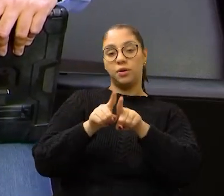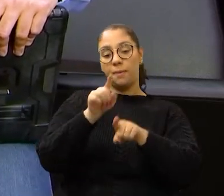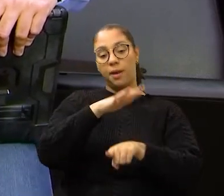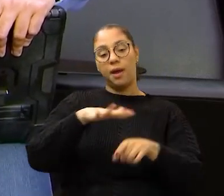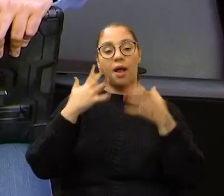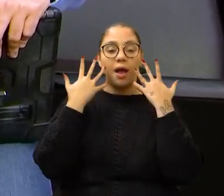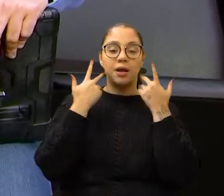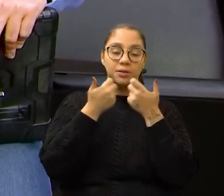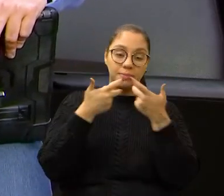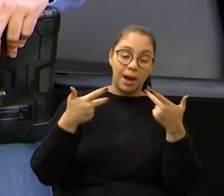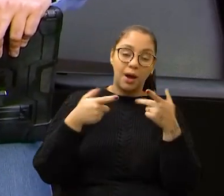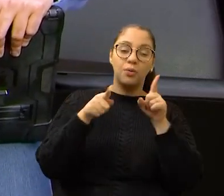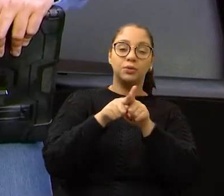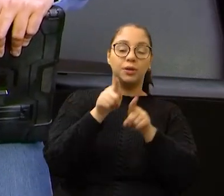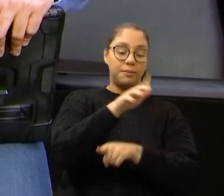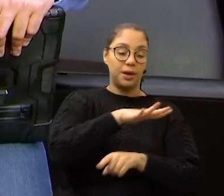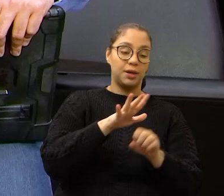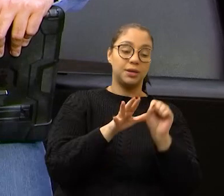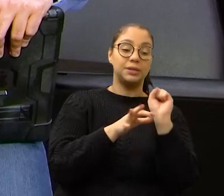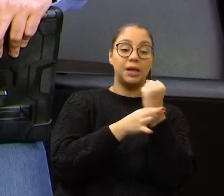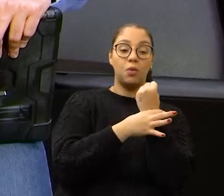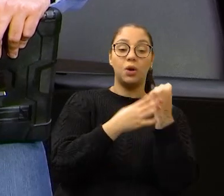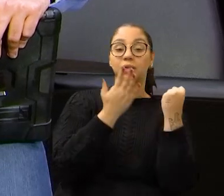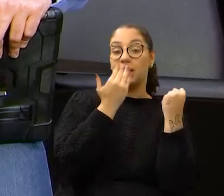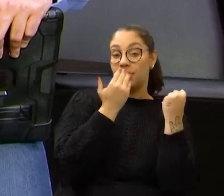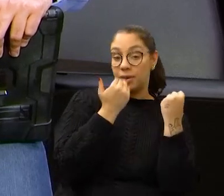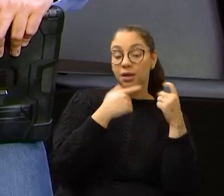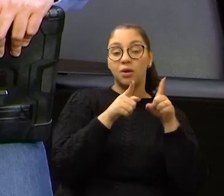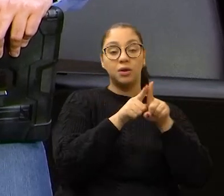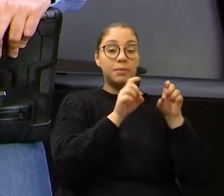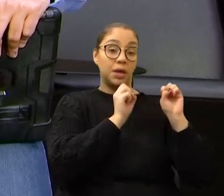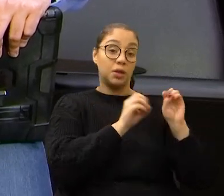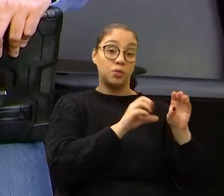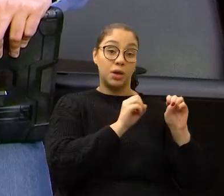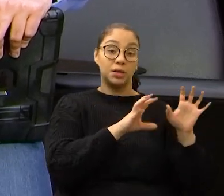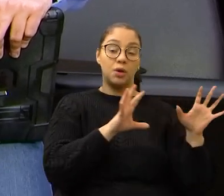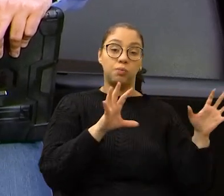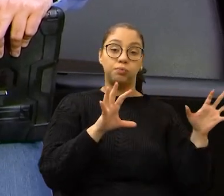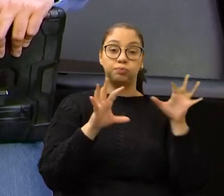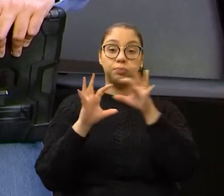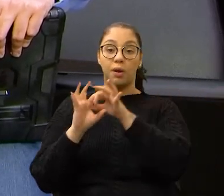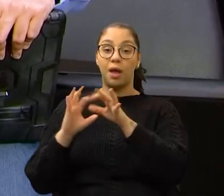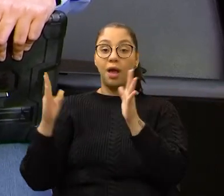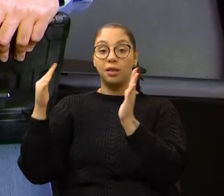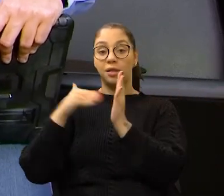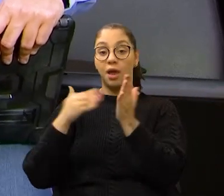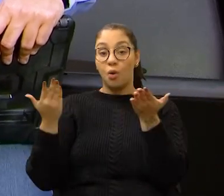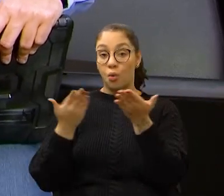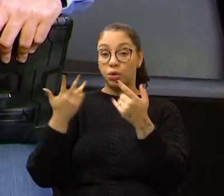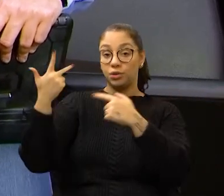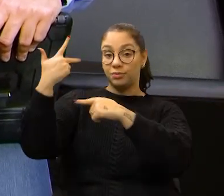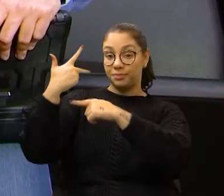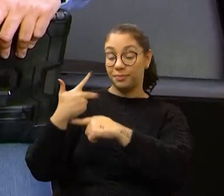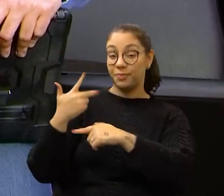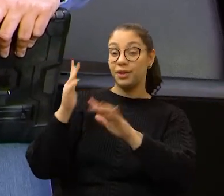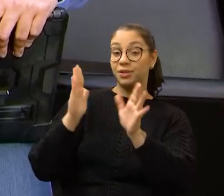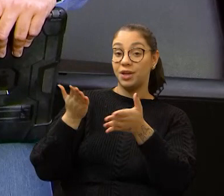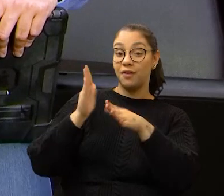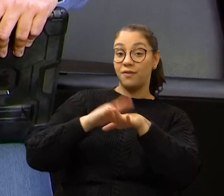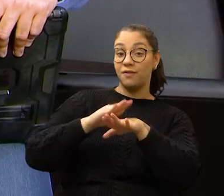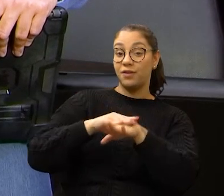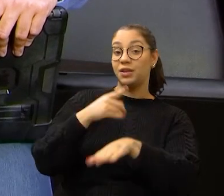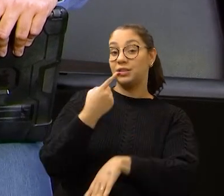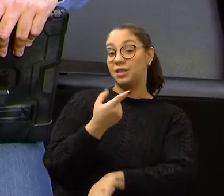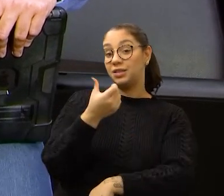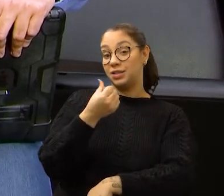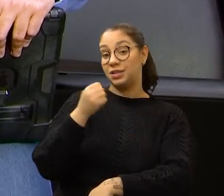saúde, a gente falou da causa animal, nós falamos sobre segurança alimentar, sobre educação. Até o dia desta gravação, o senhor